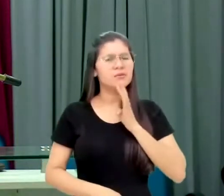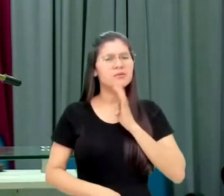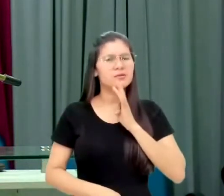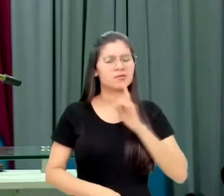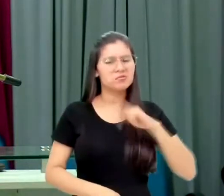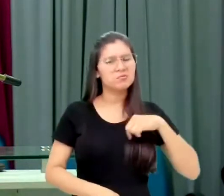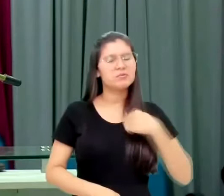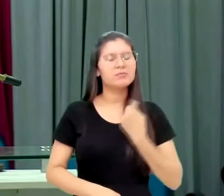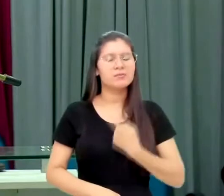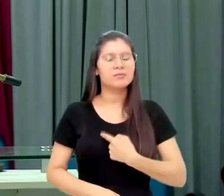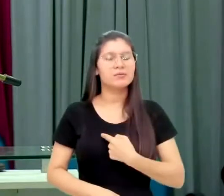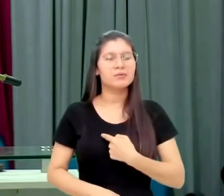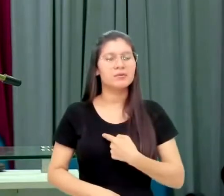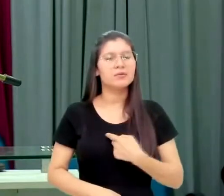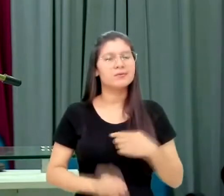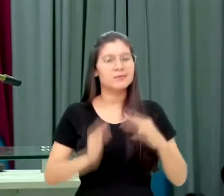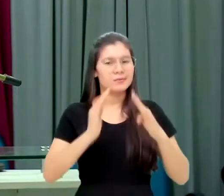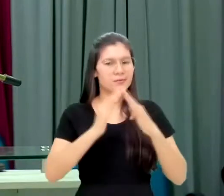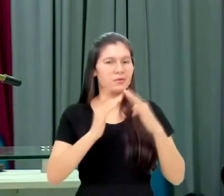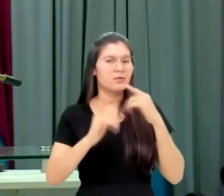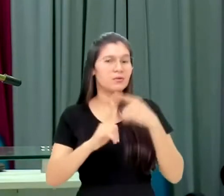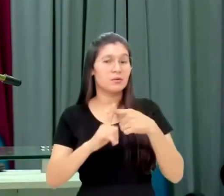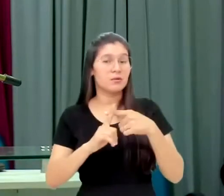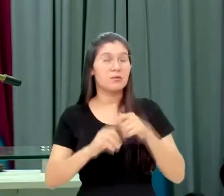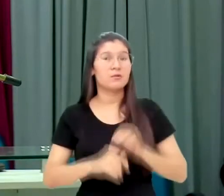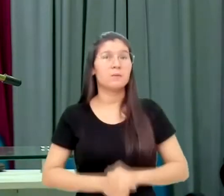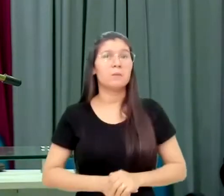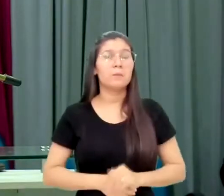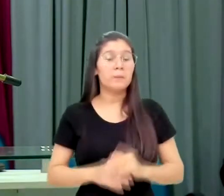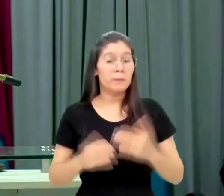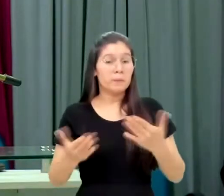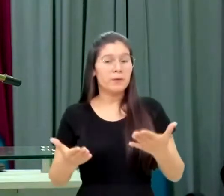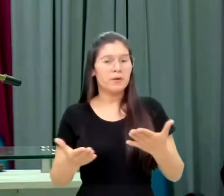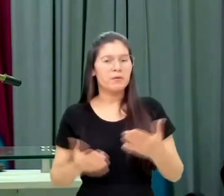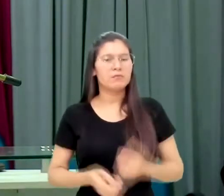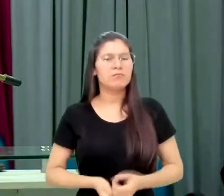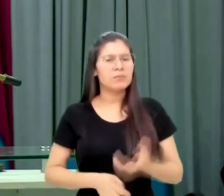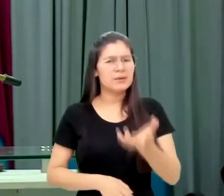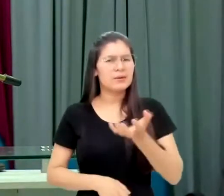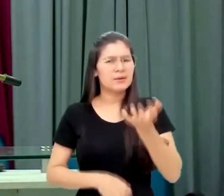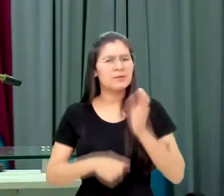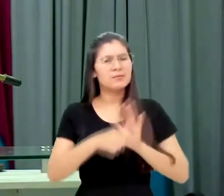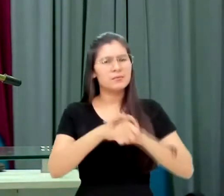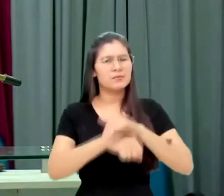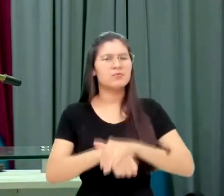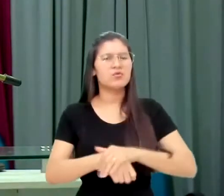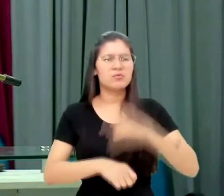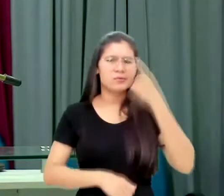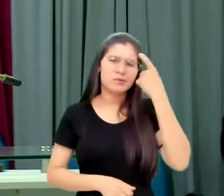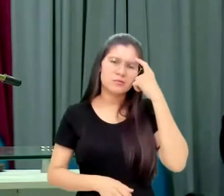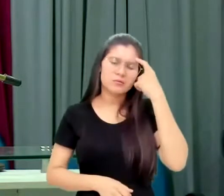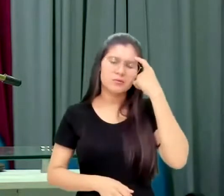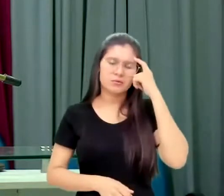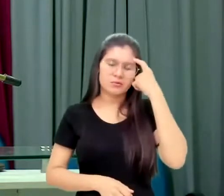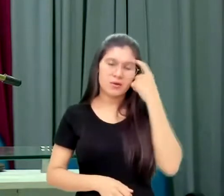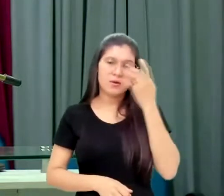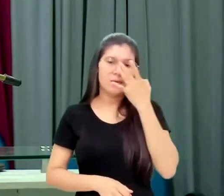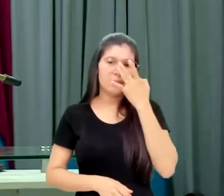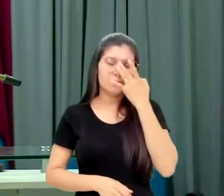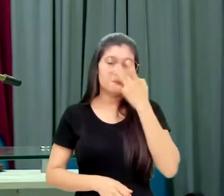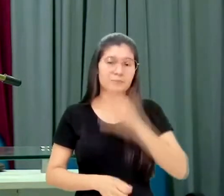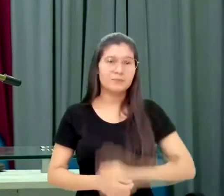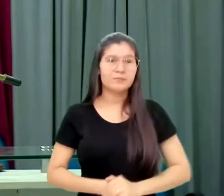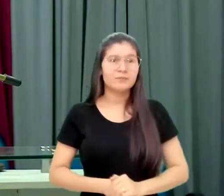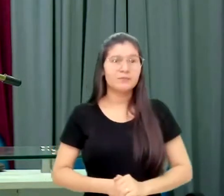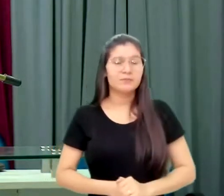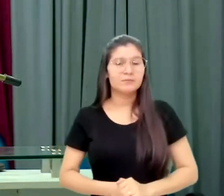é? E nós queremos meditar nesta palavra com brevidade de tempo, levando em conta que o